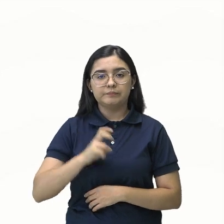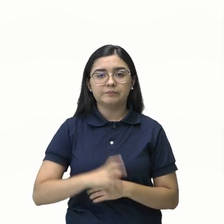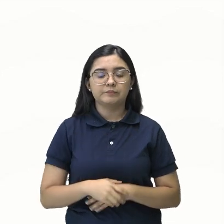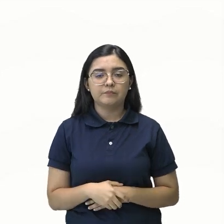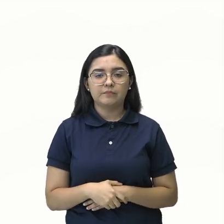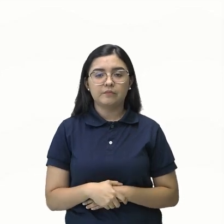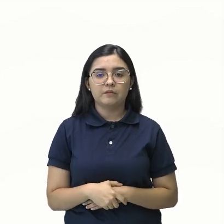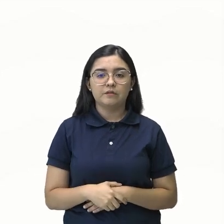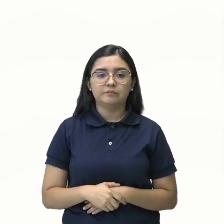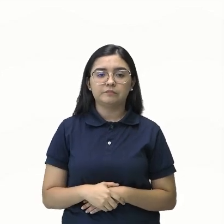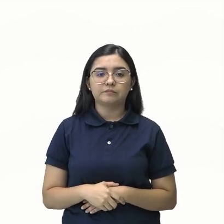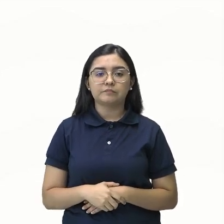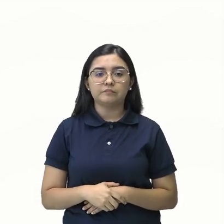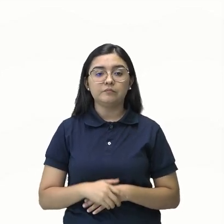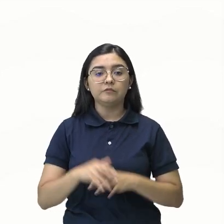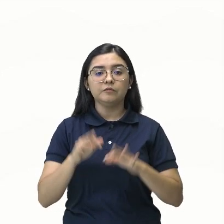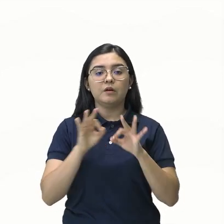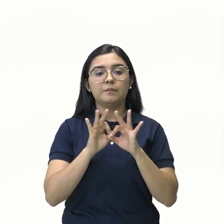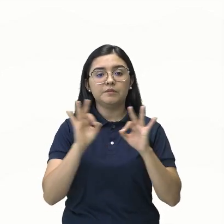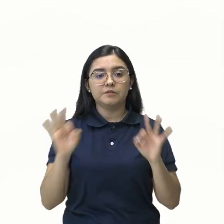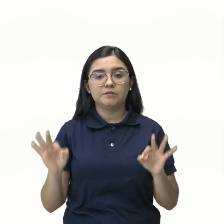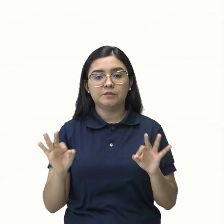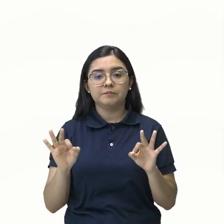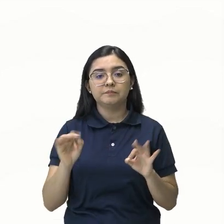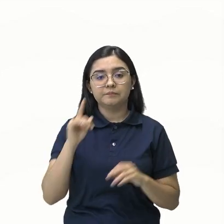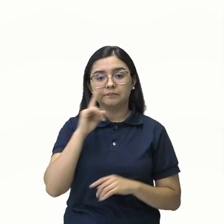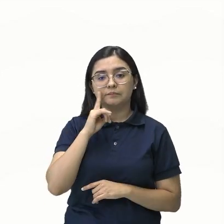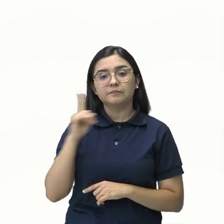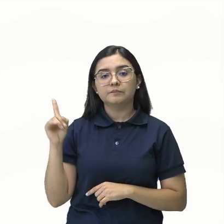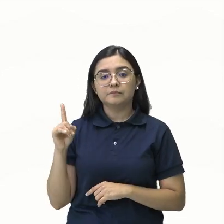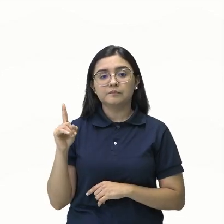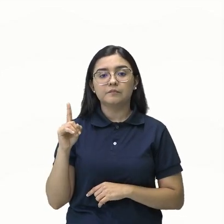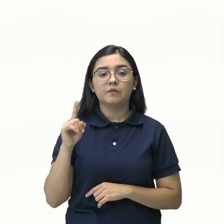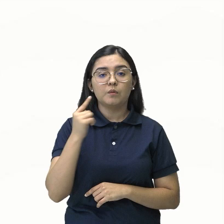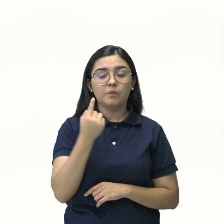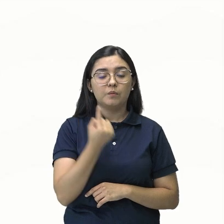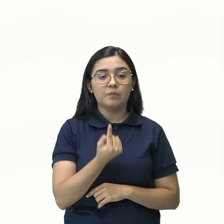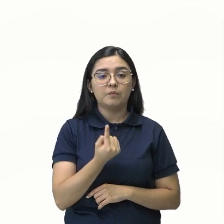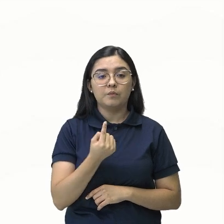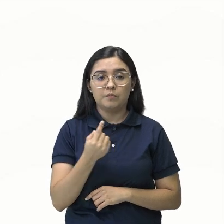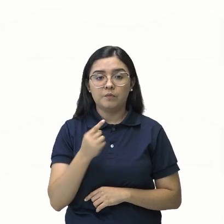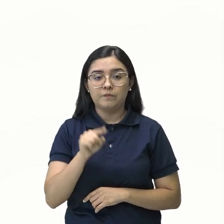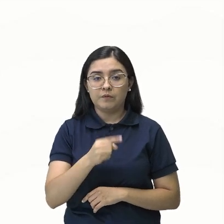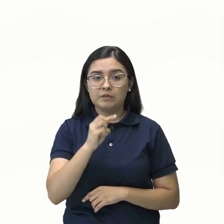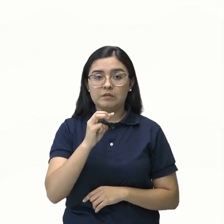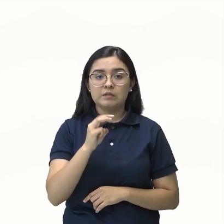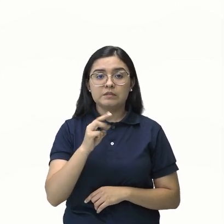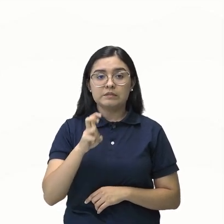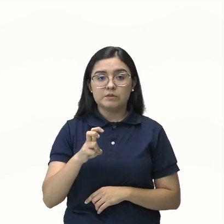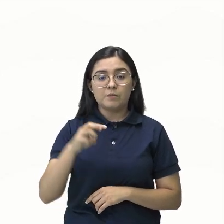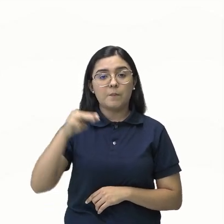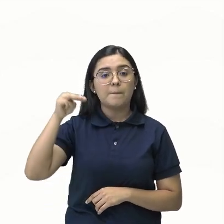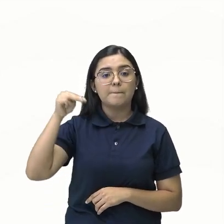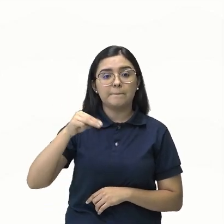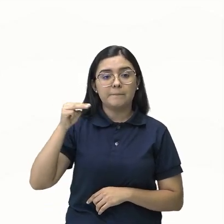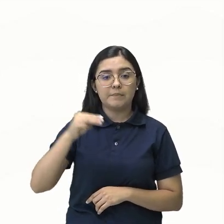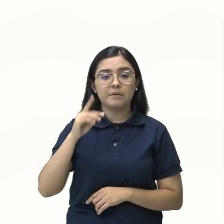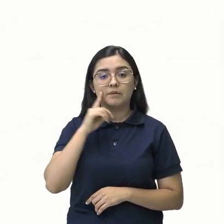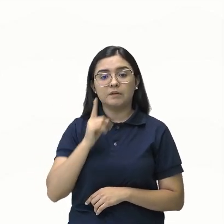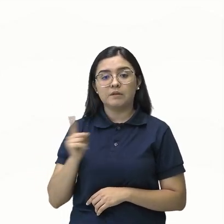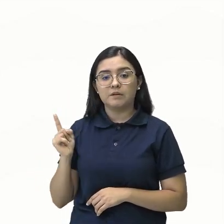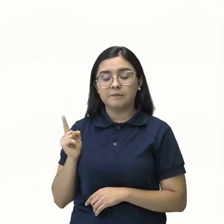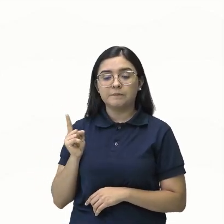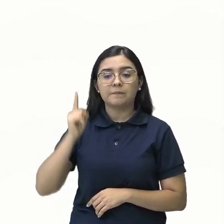3,375. Como a medida aqui na nossa questão é metros, então aqui vai ser o